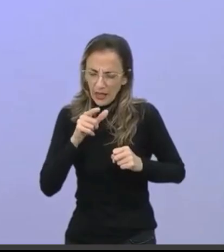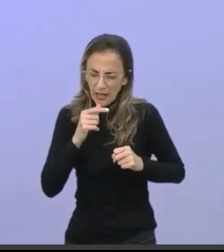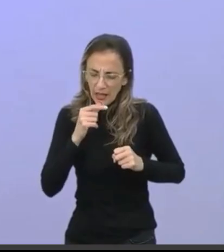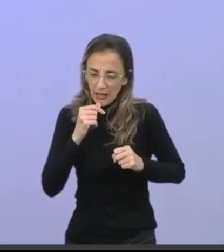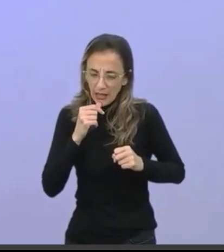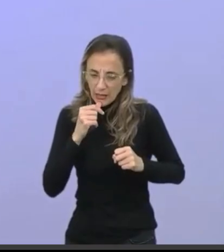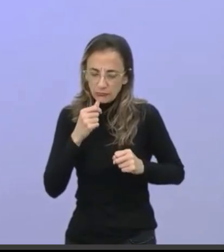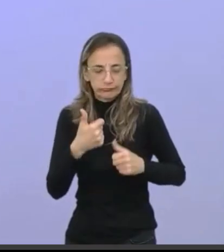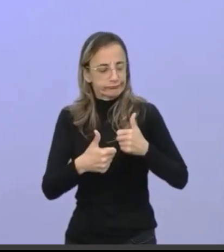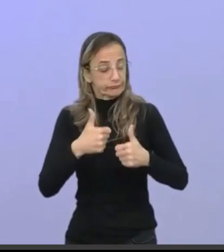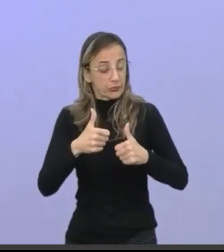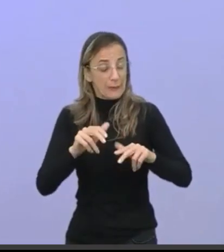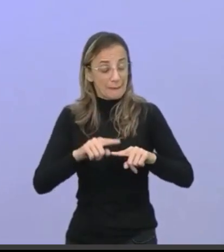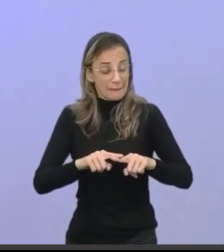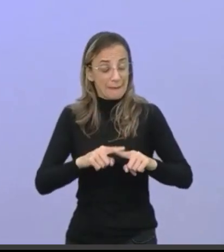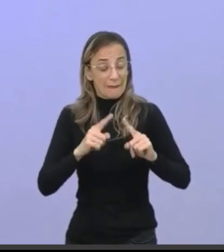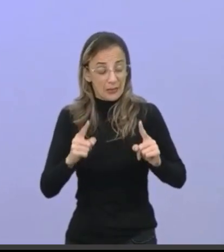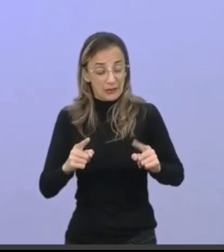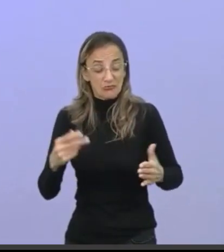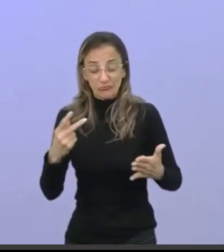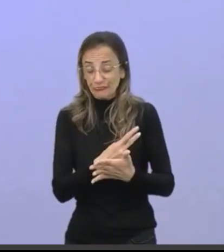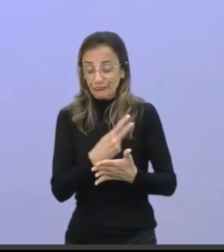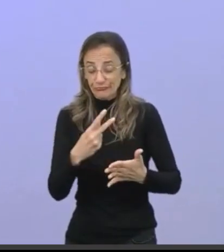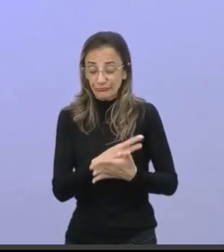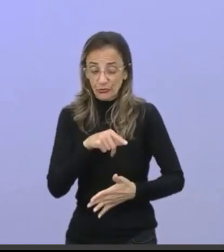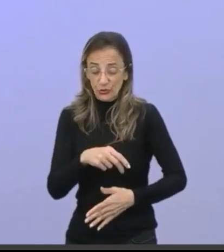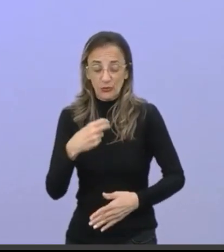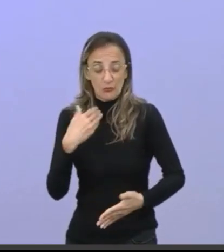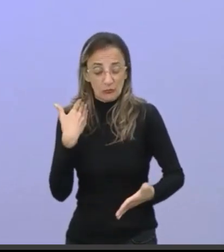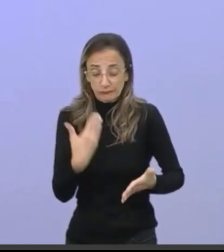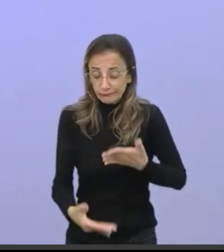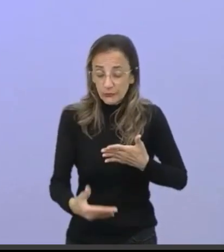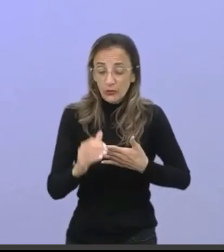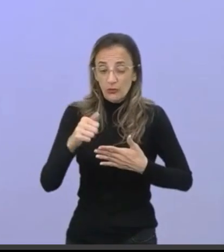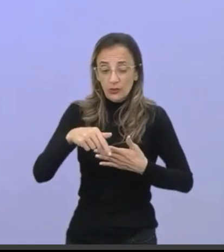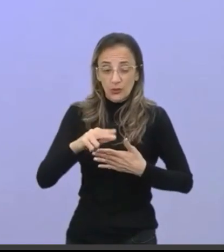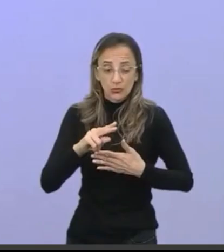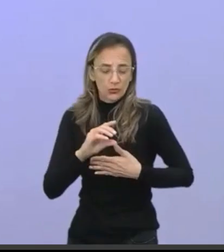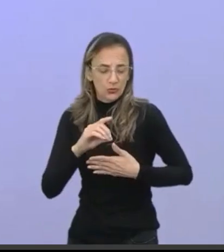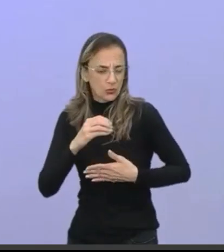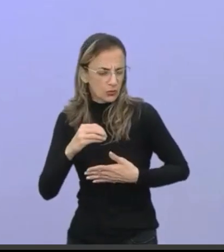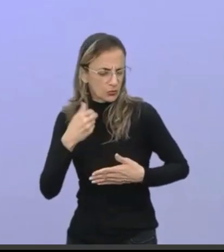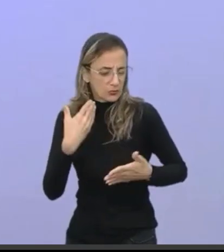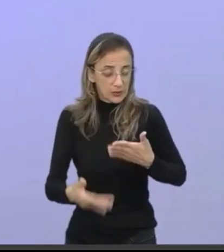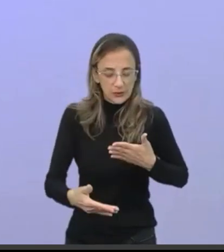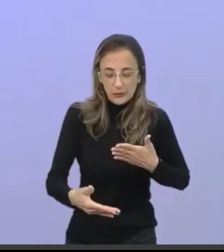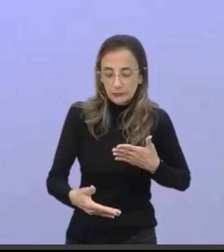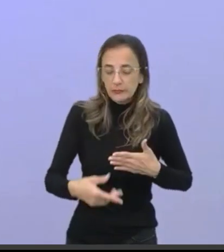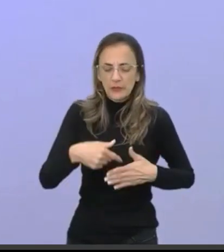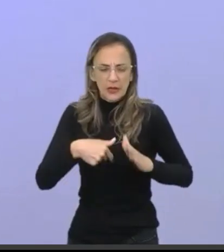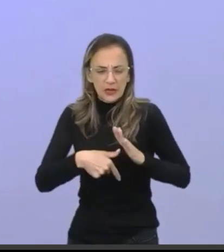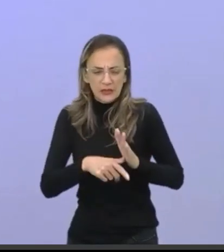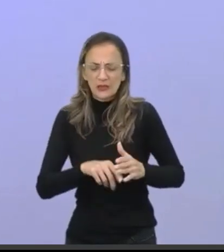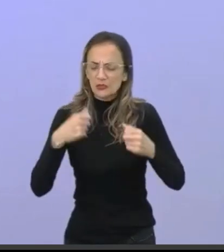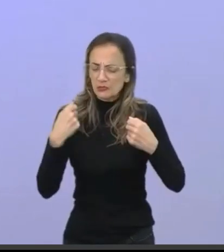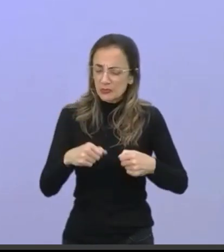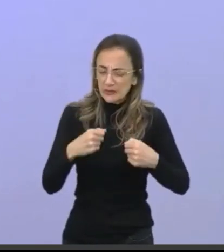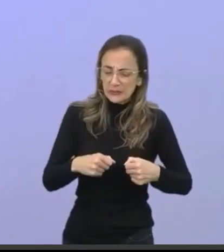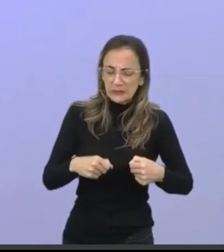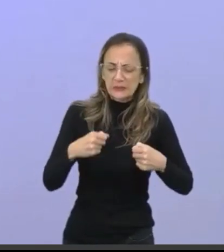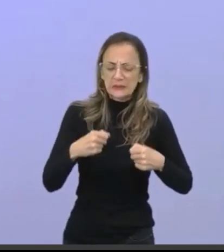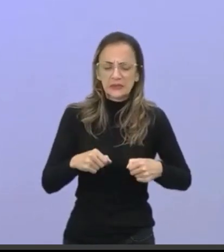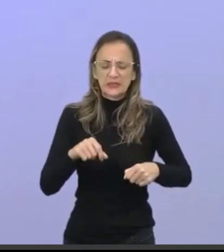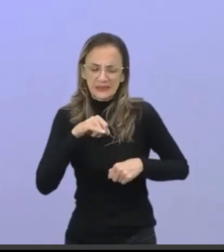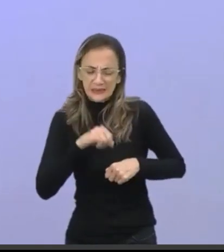e ver que tá errado, você pode ter aí a perca desse canudo. Então, para a gente não perder o canudo, primeiro veja se tá ali no